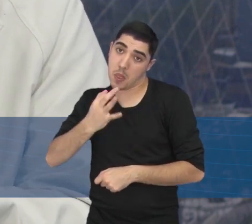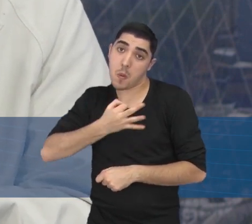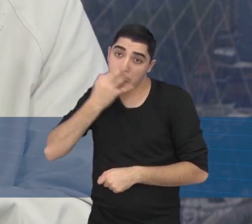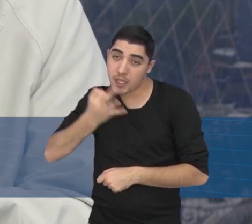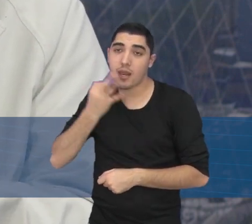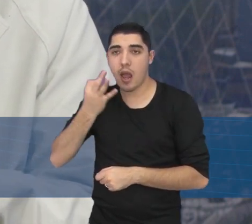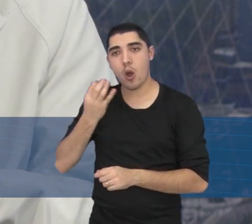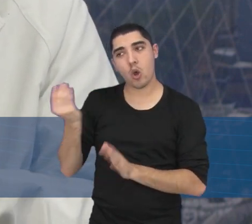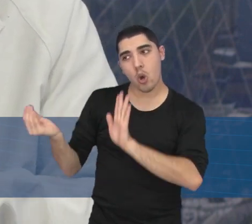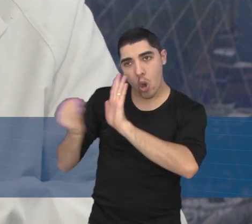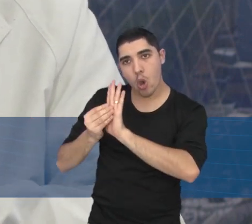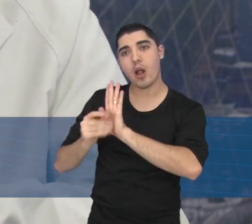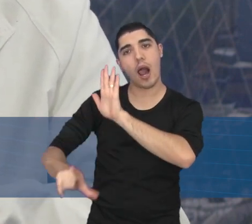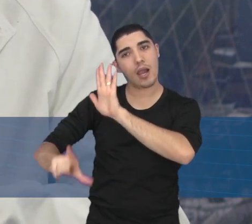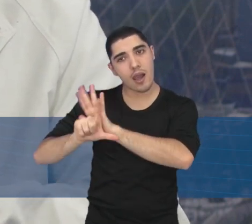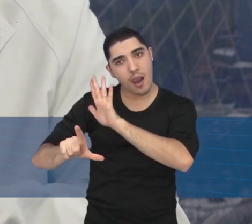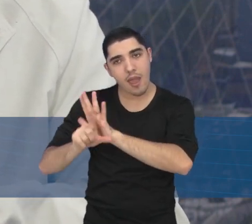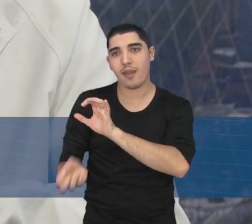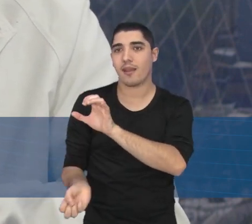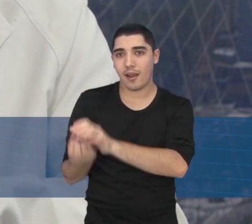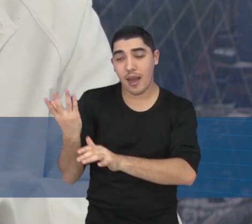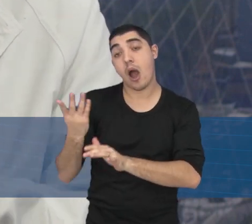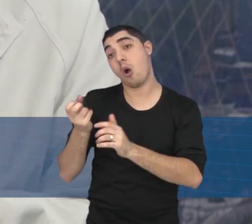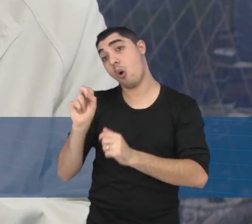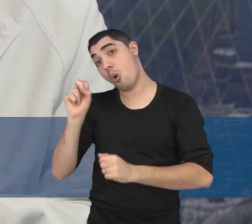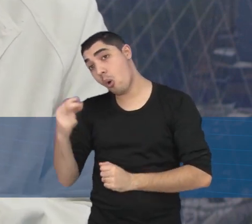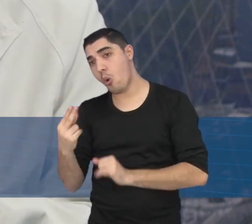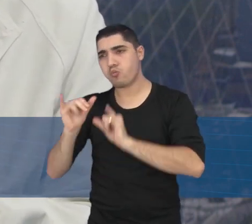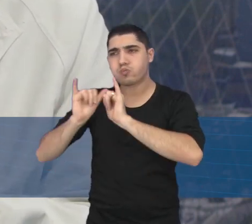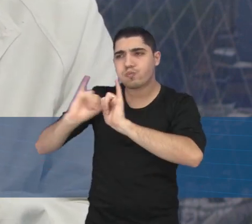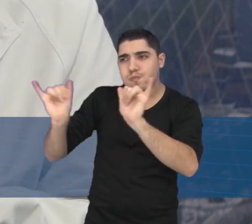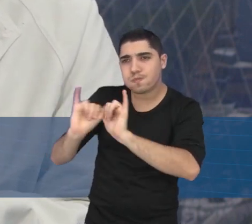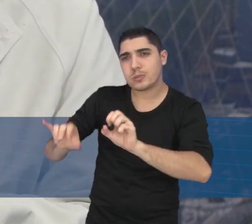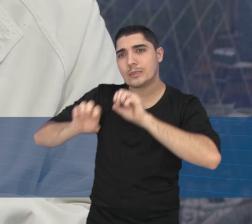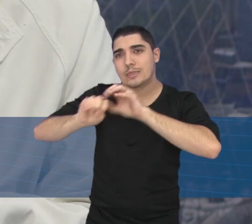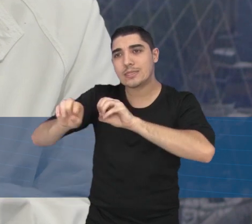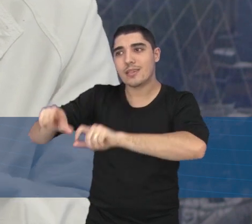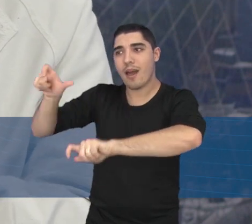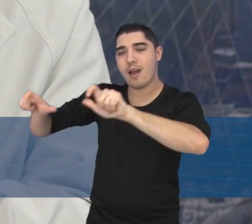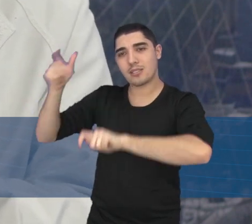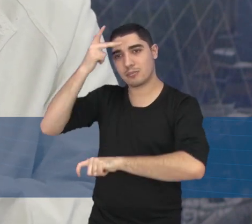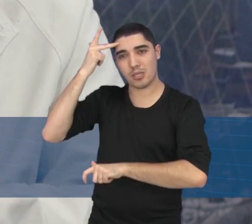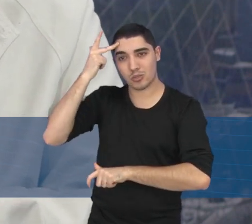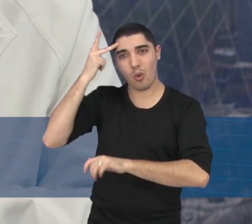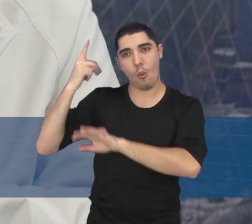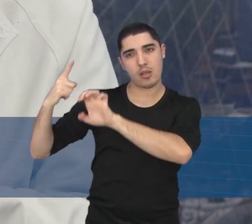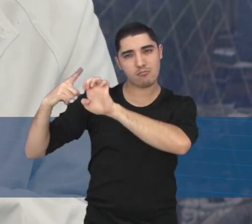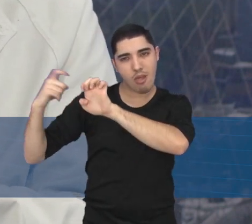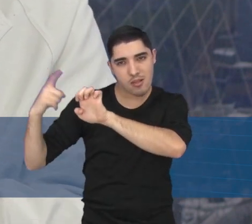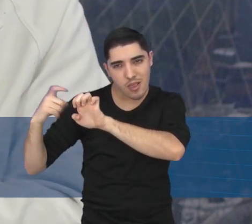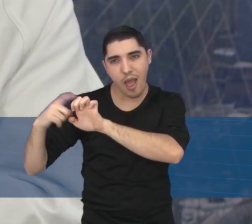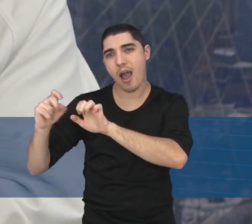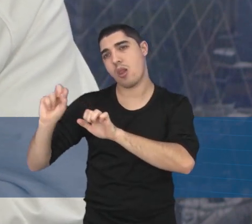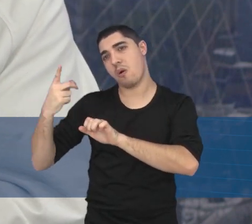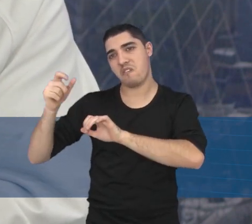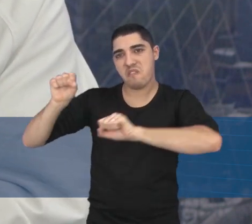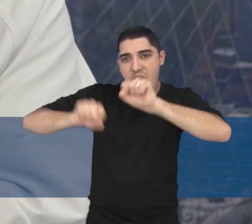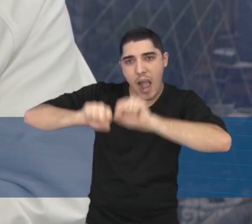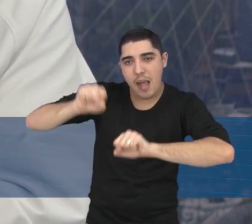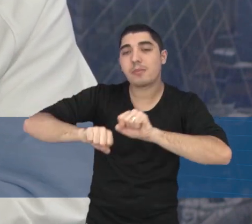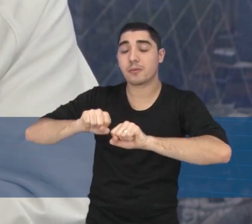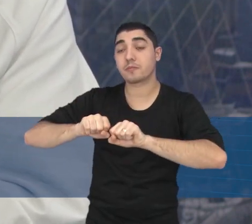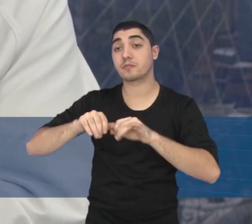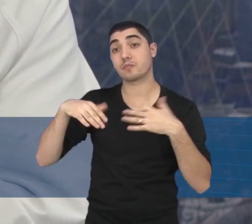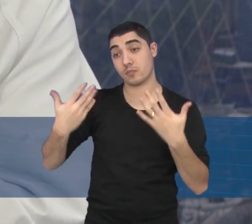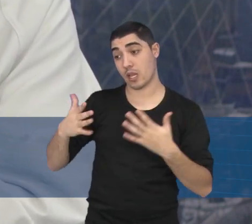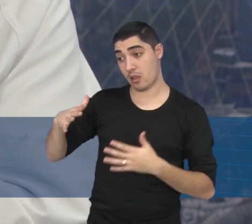ou legislação ou uma melhor conscientização na área de empresários e de fabricantes. E na área